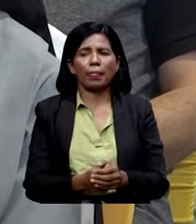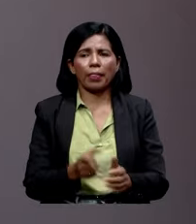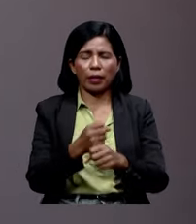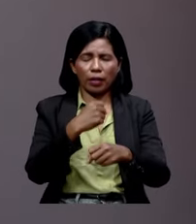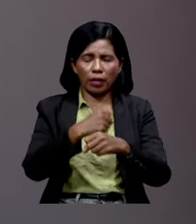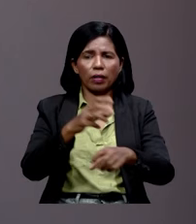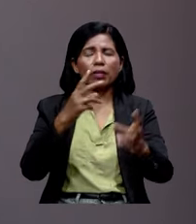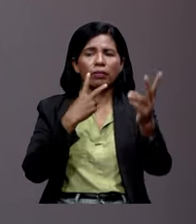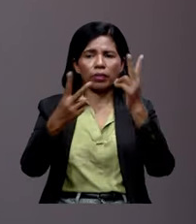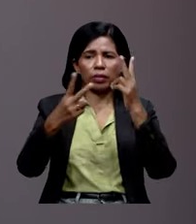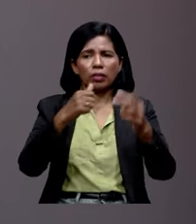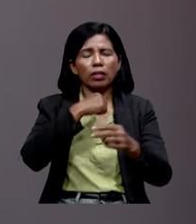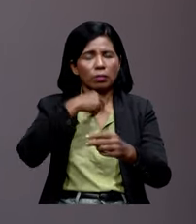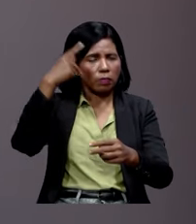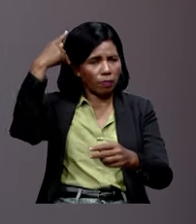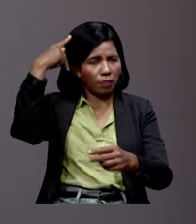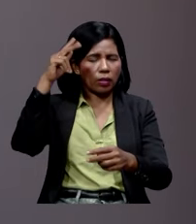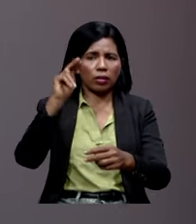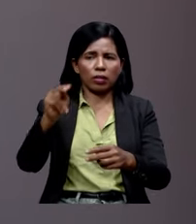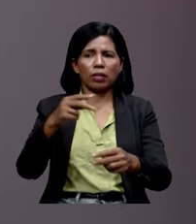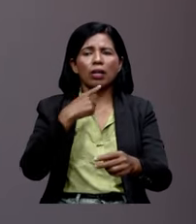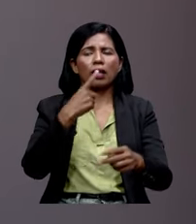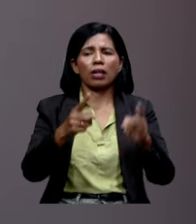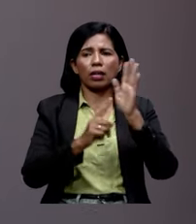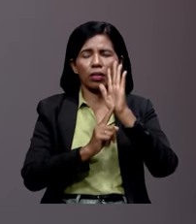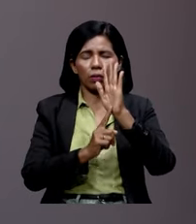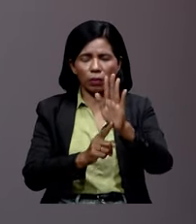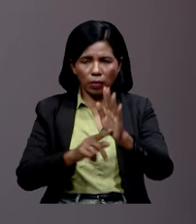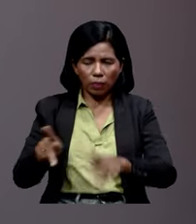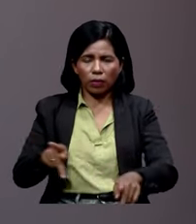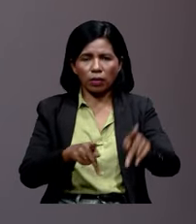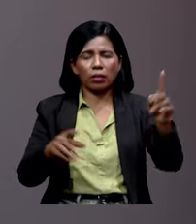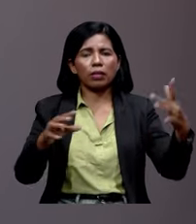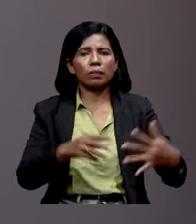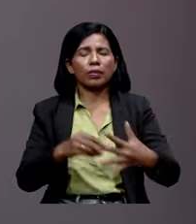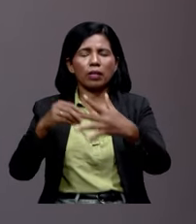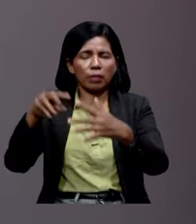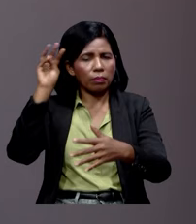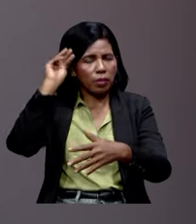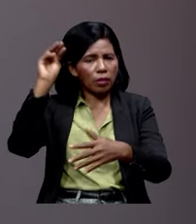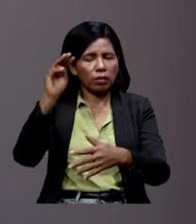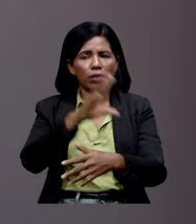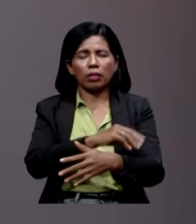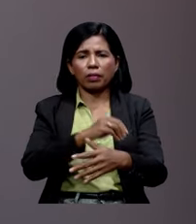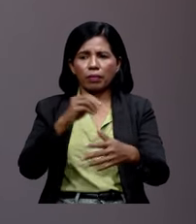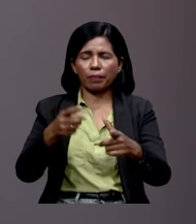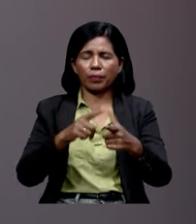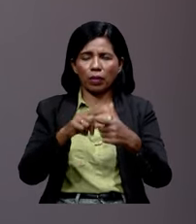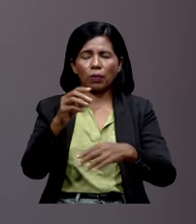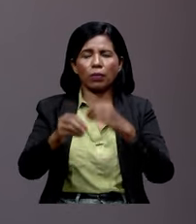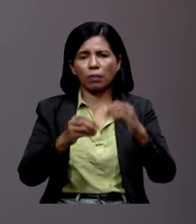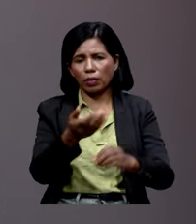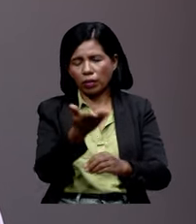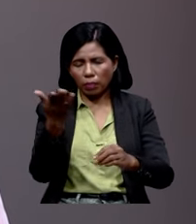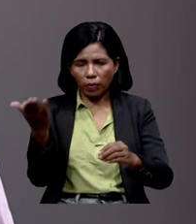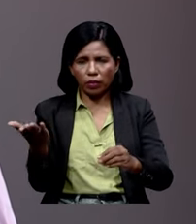para visitar o Papa de dia, a cara relata para público, liu para ministro extraordinário da comunhão, cata que pode ser